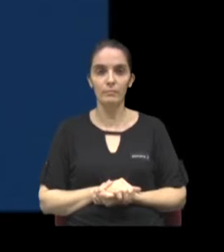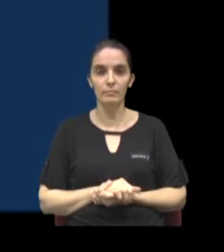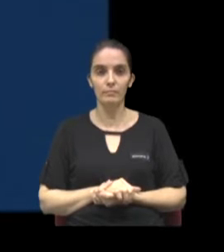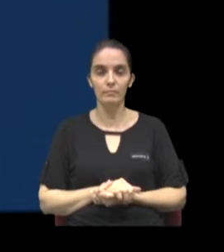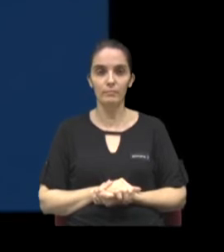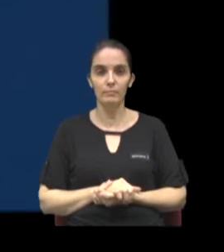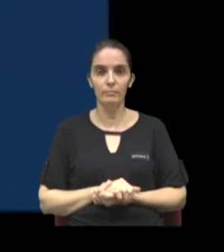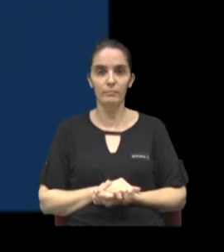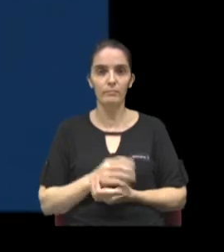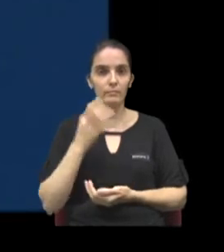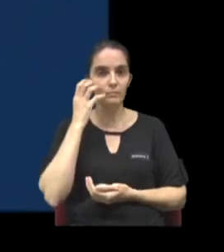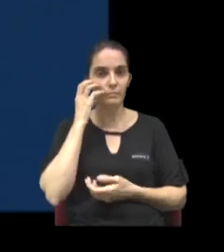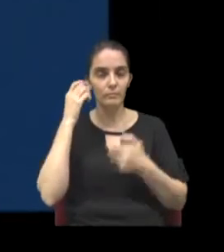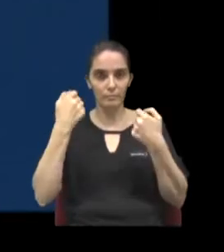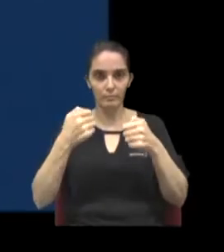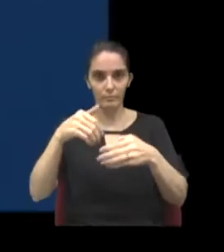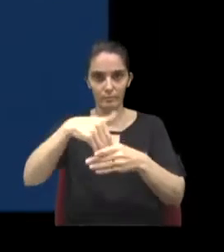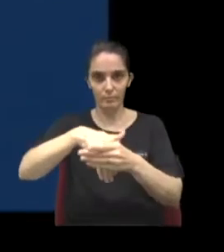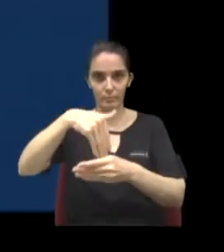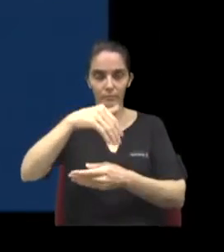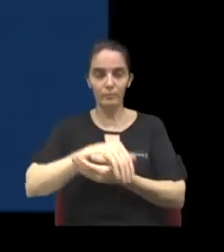Vereador Dr. Marcelo Rossi.